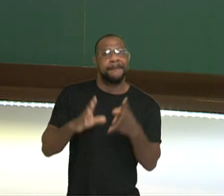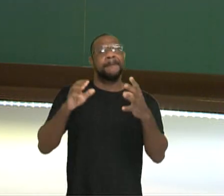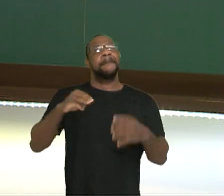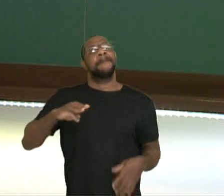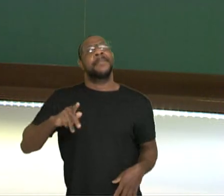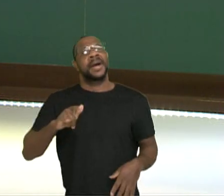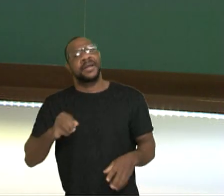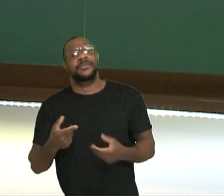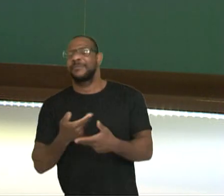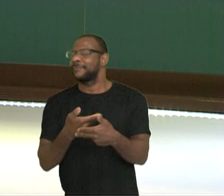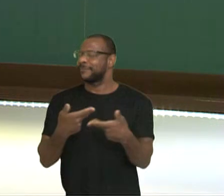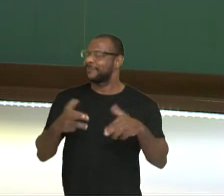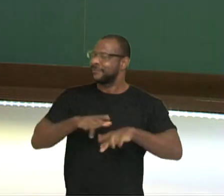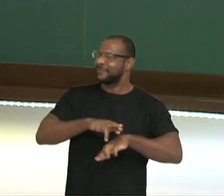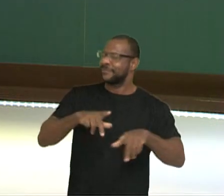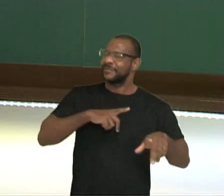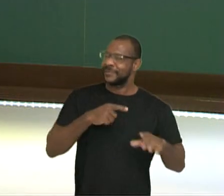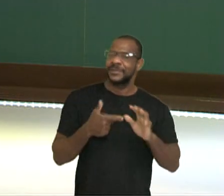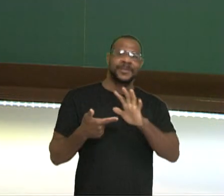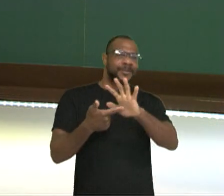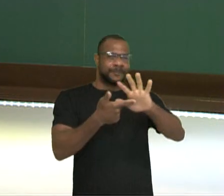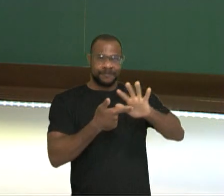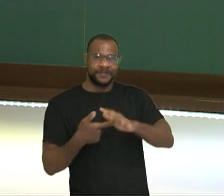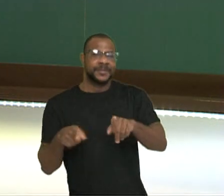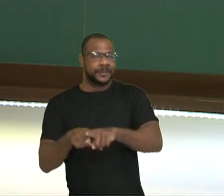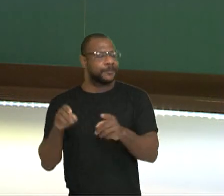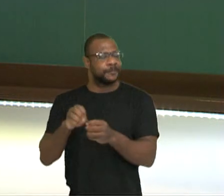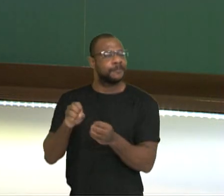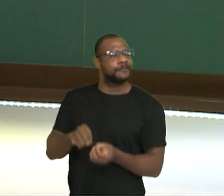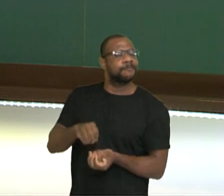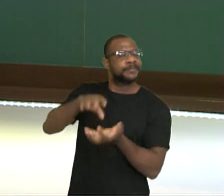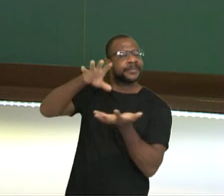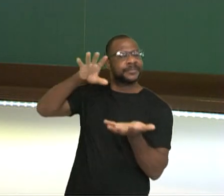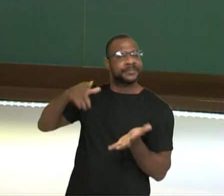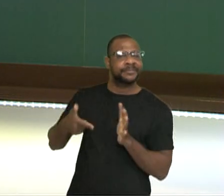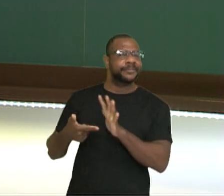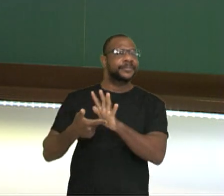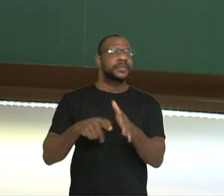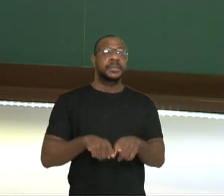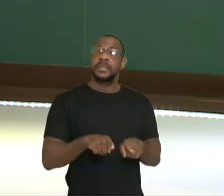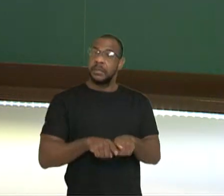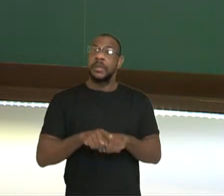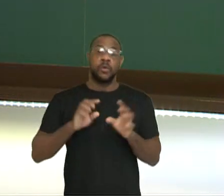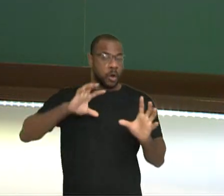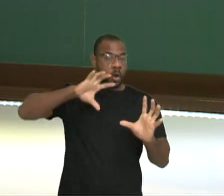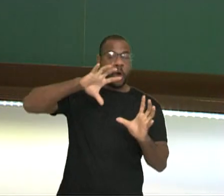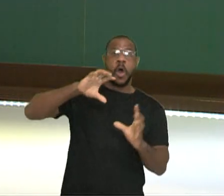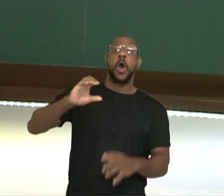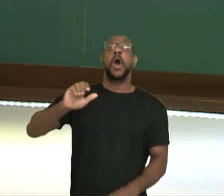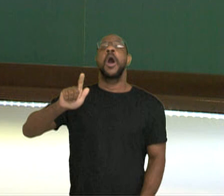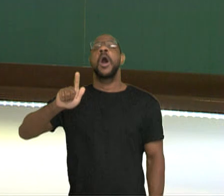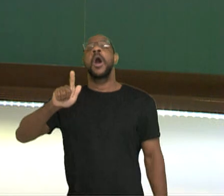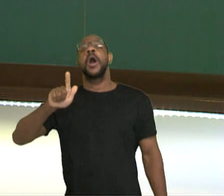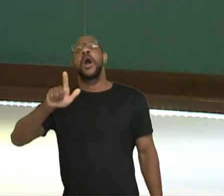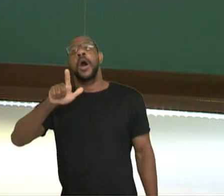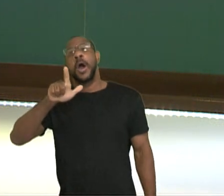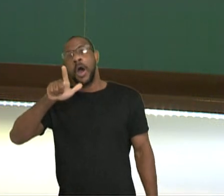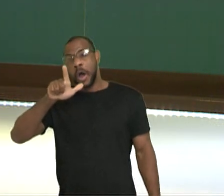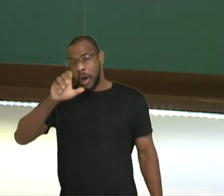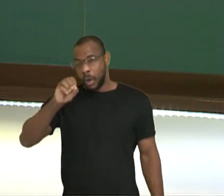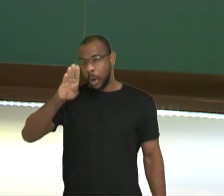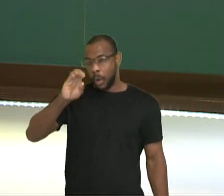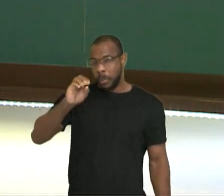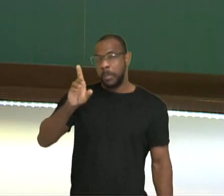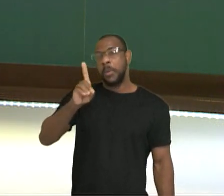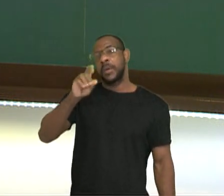ilusionista. Então, eles trazem essa magia também. A gente falou também do globo da morte, né? Então, esses